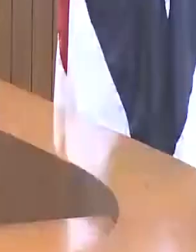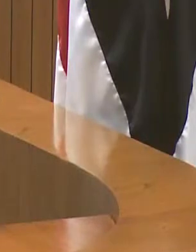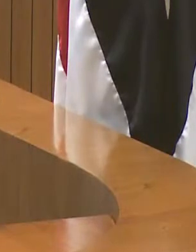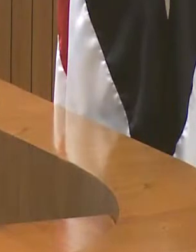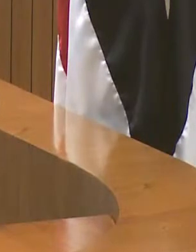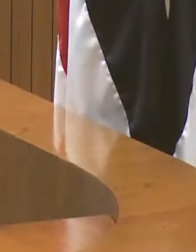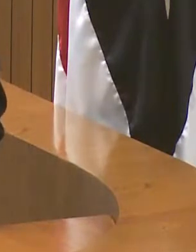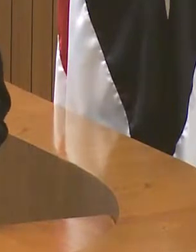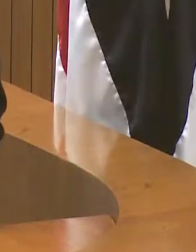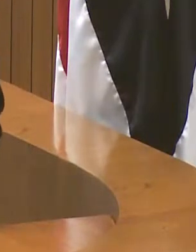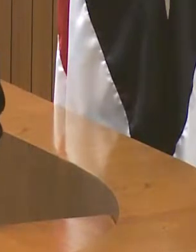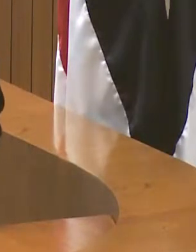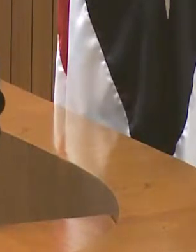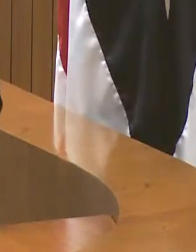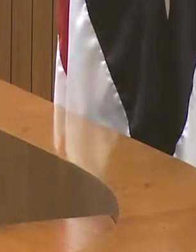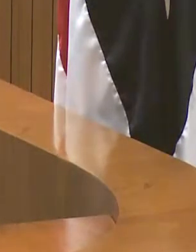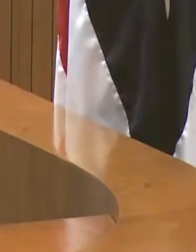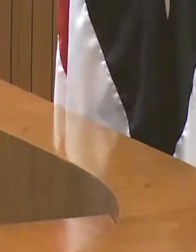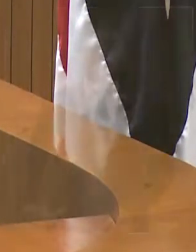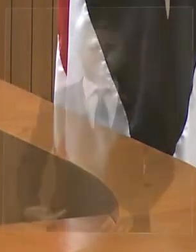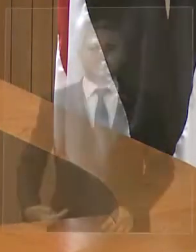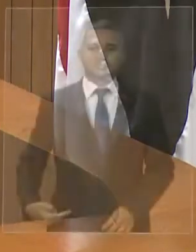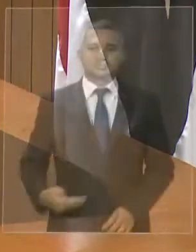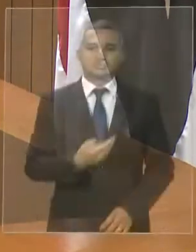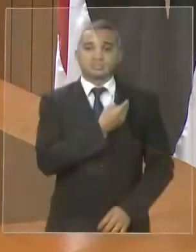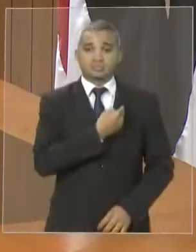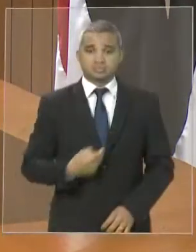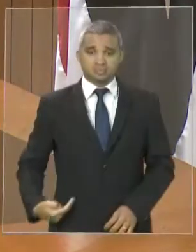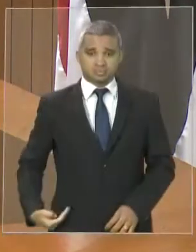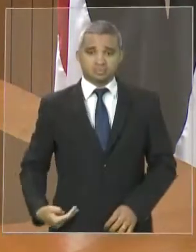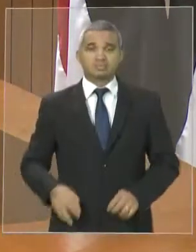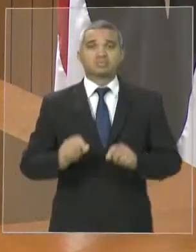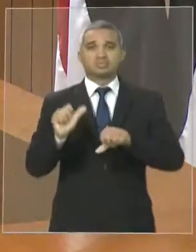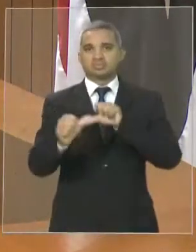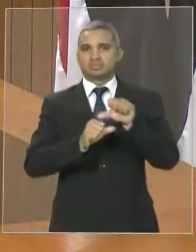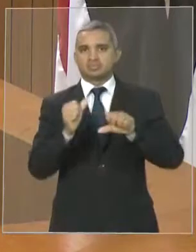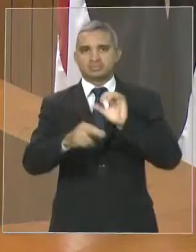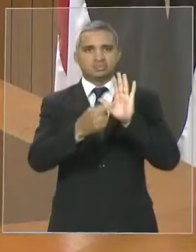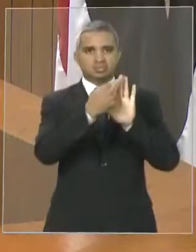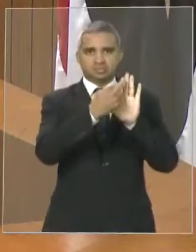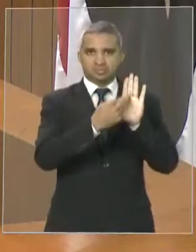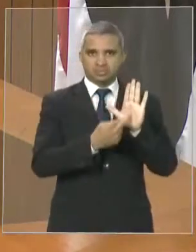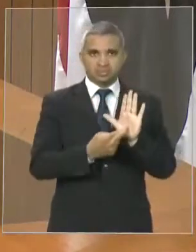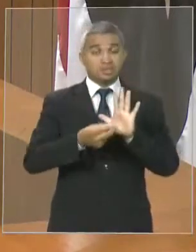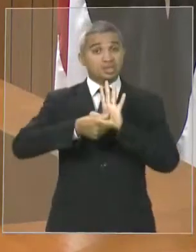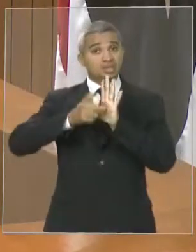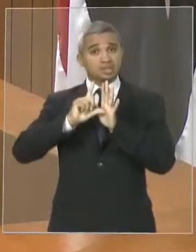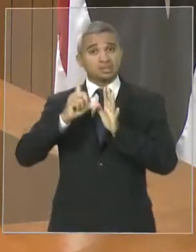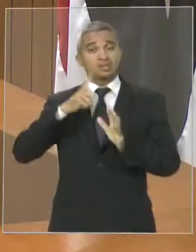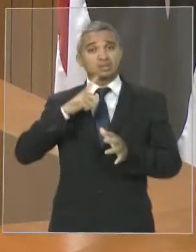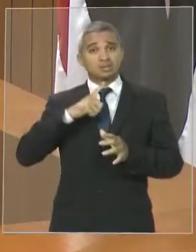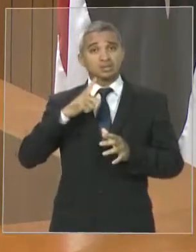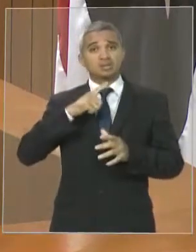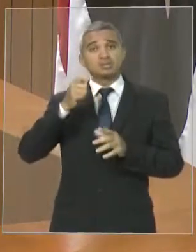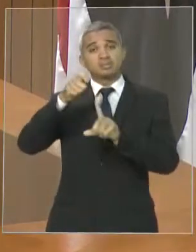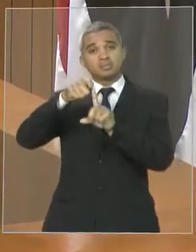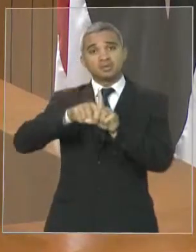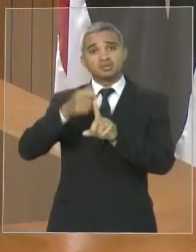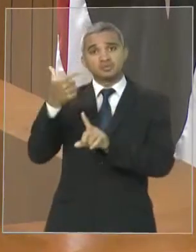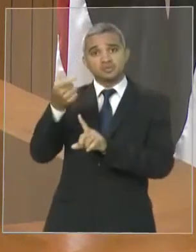vista no regime de antecipação de ICMS. E aí ele vem, em sua mensagem, diz o